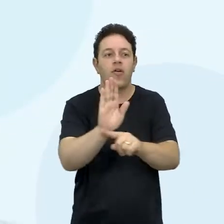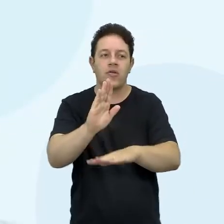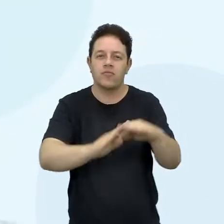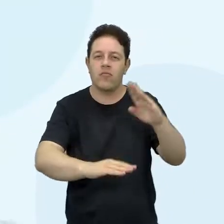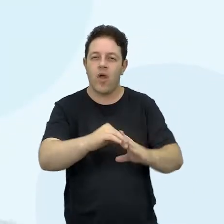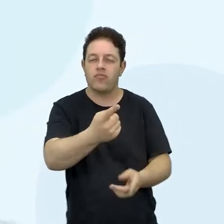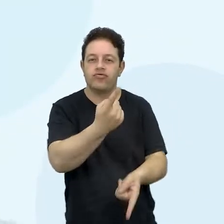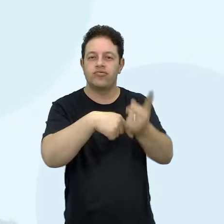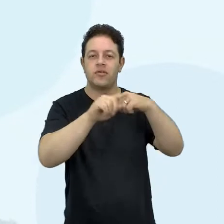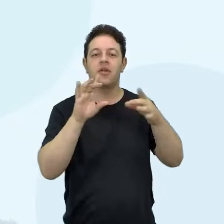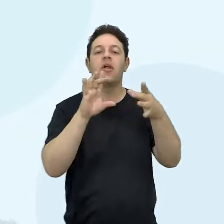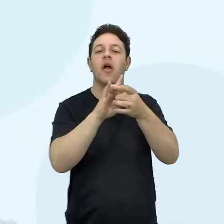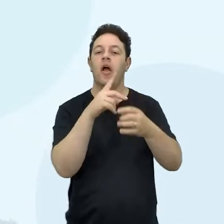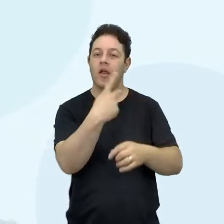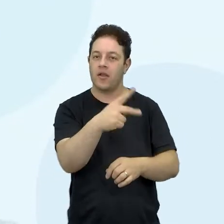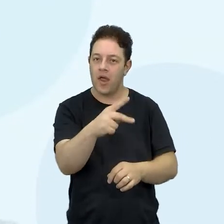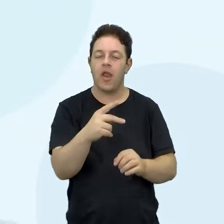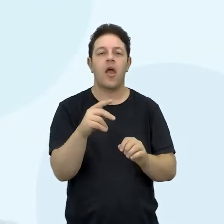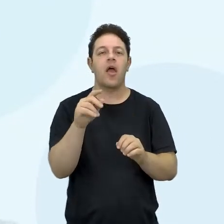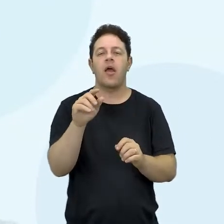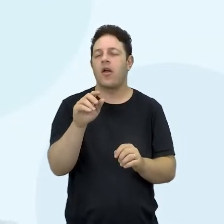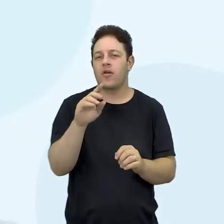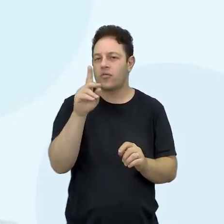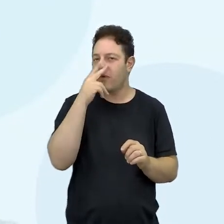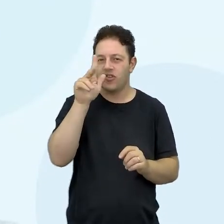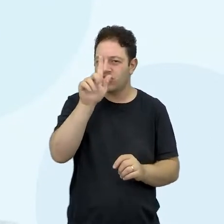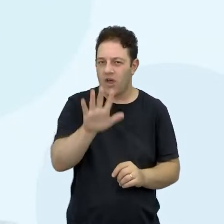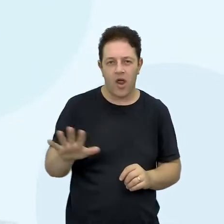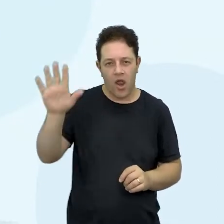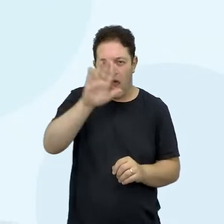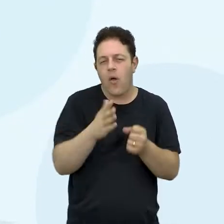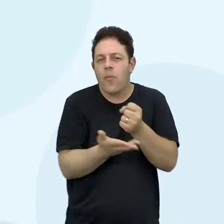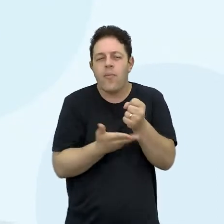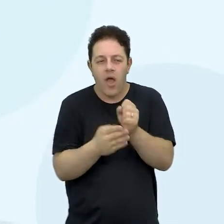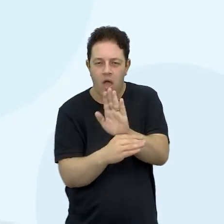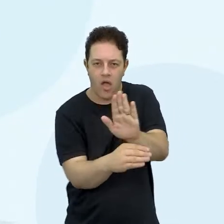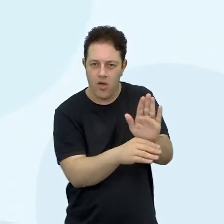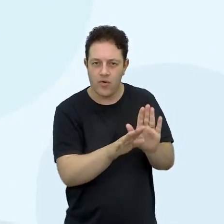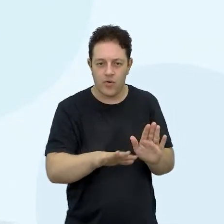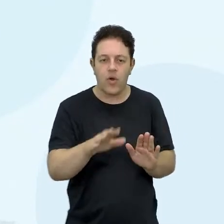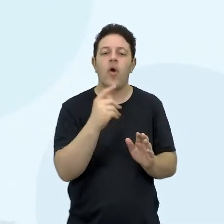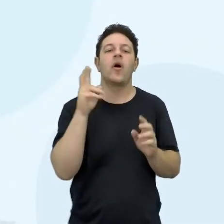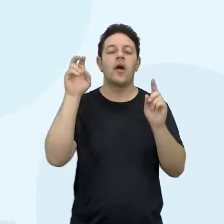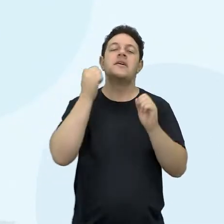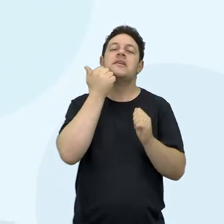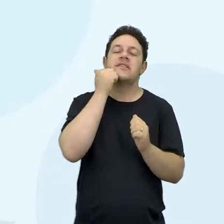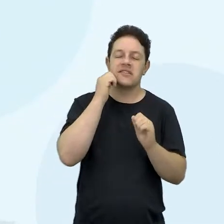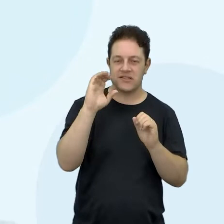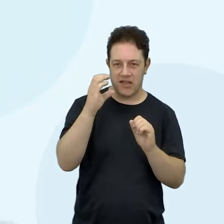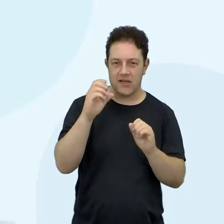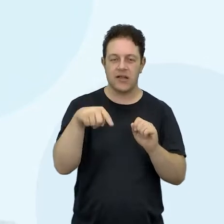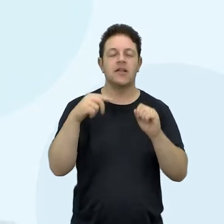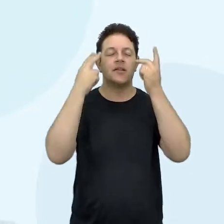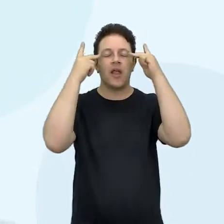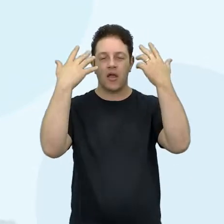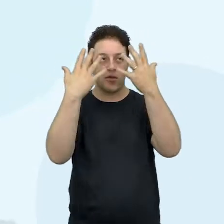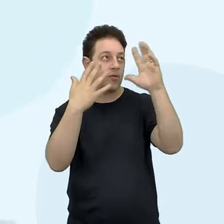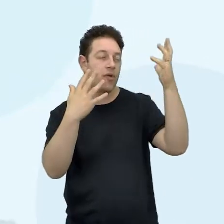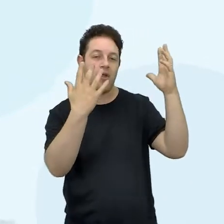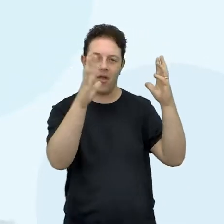habilidades relacionadas à formação geral básica, está aparecendo aí para você, da ciência da natureza e suas tecnologias. A gente